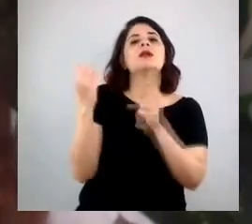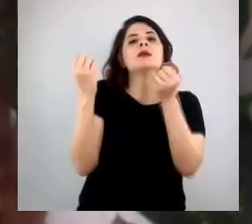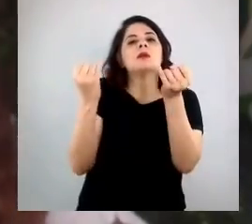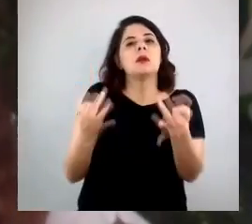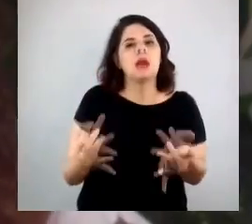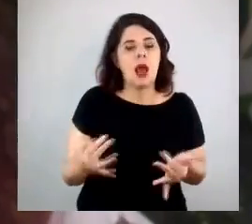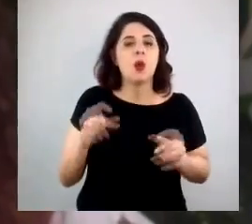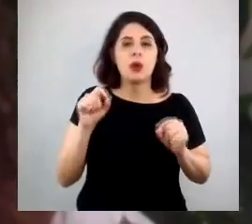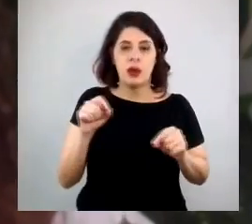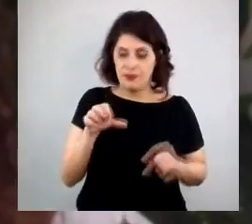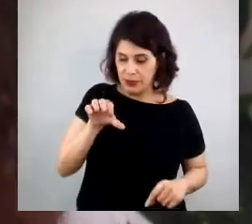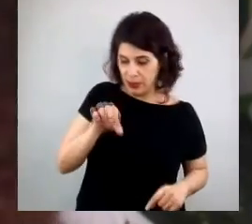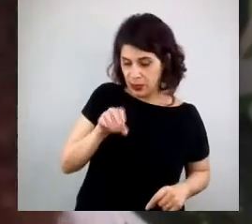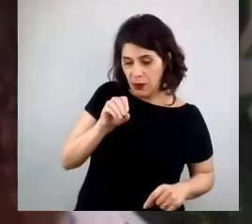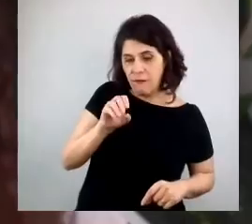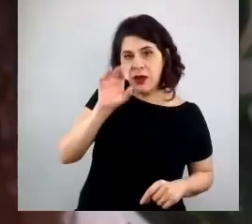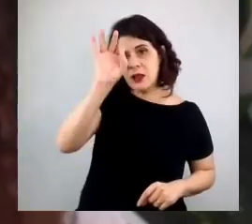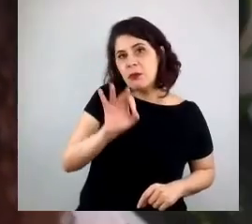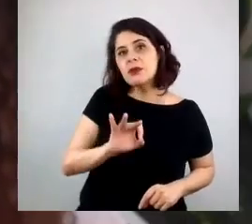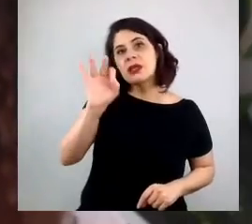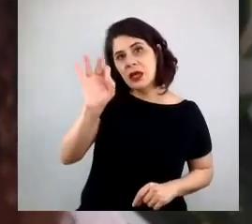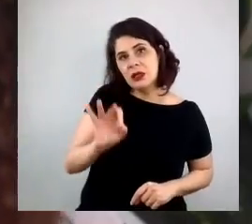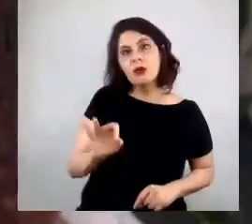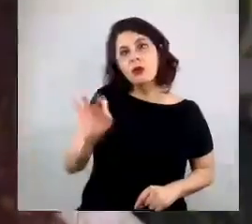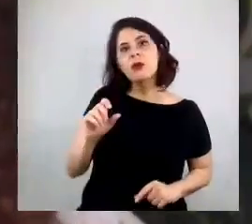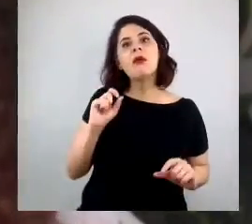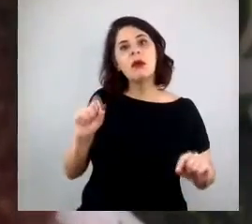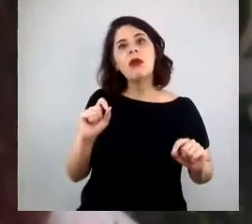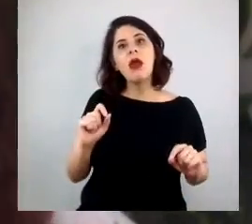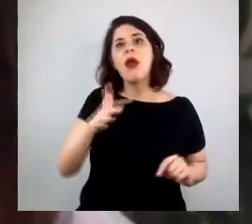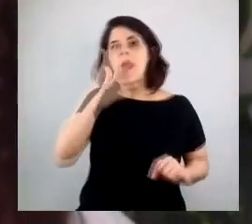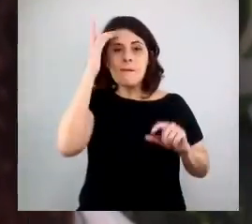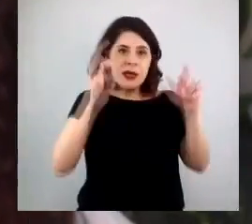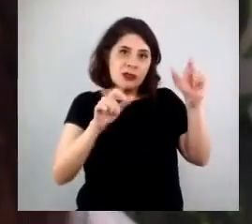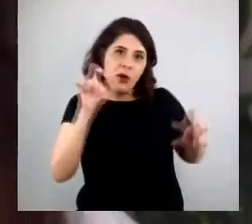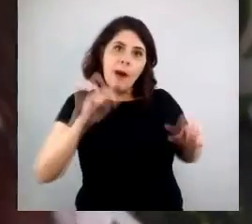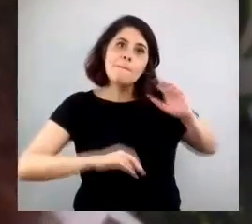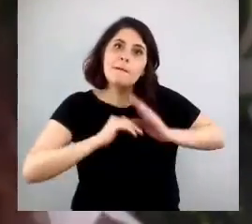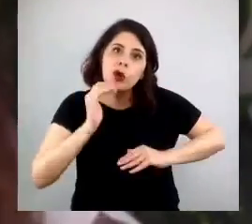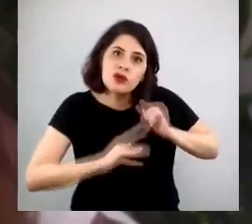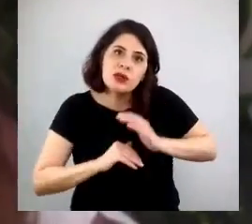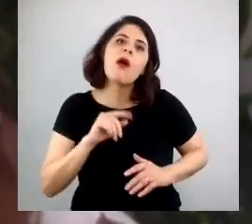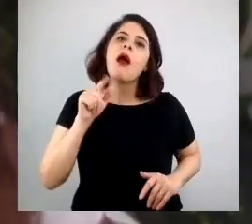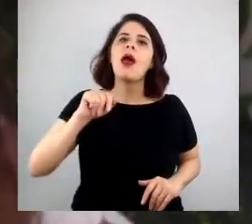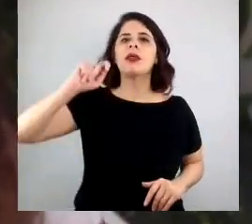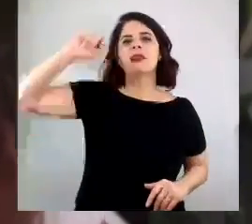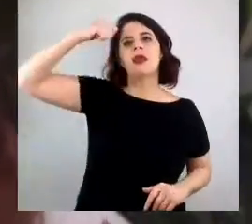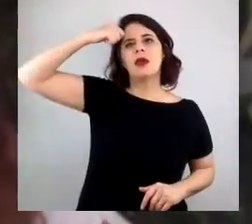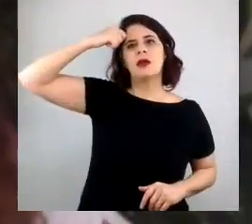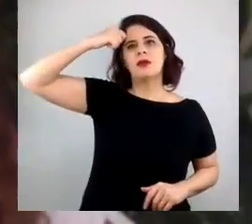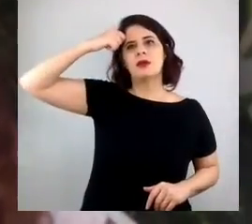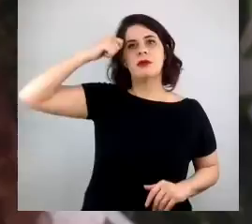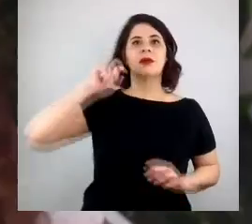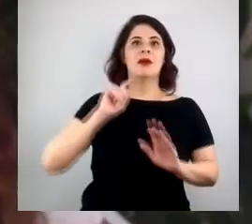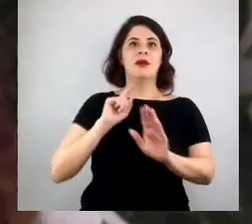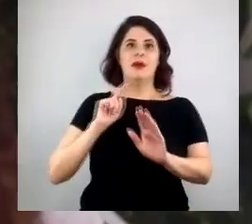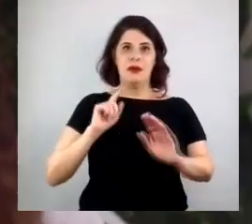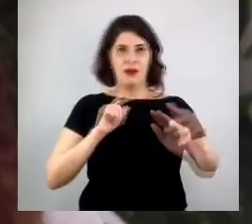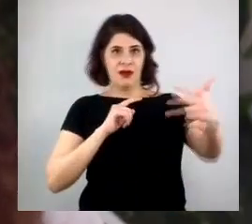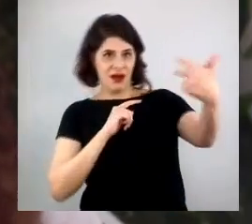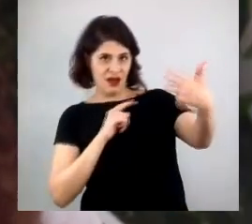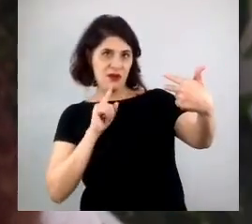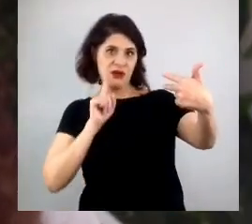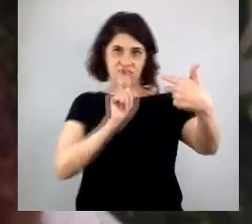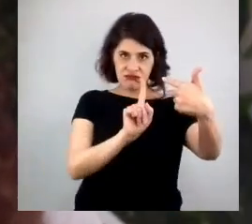90% do filme é preto, são pessoas pretas, né, não só na frente, mas também por trás das câmeras. E